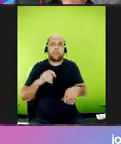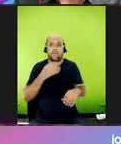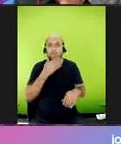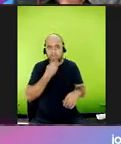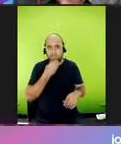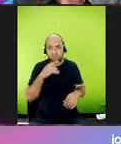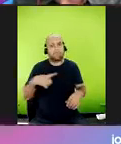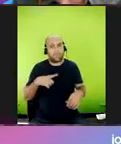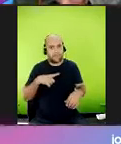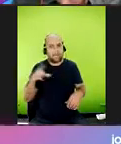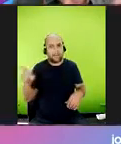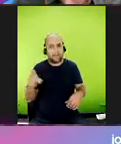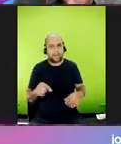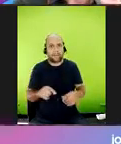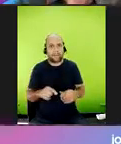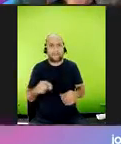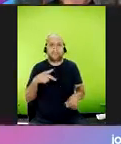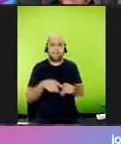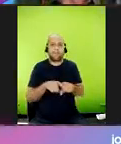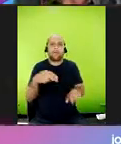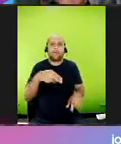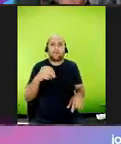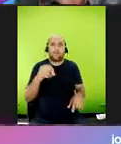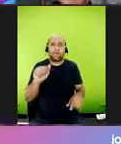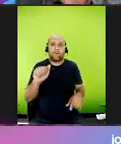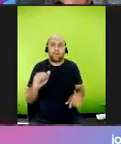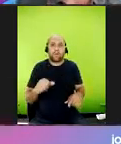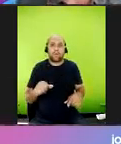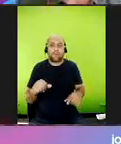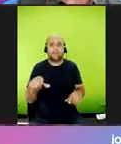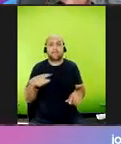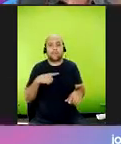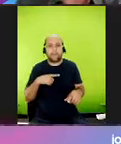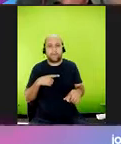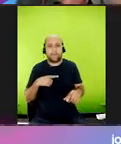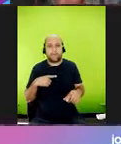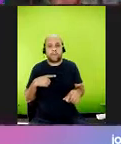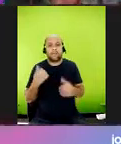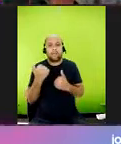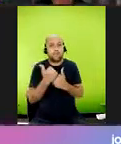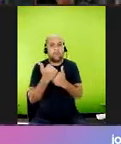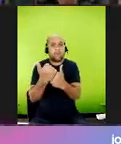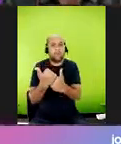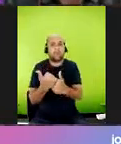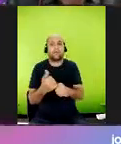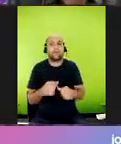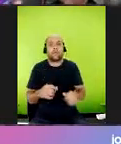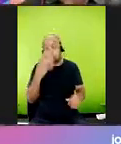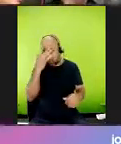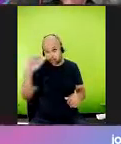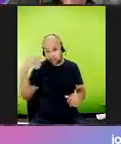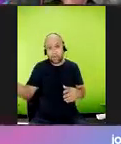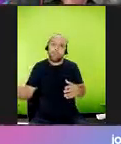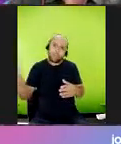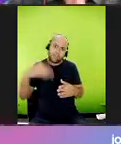o nó aqui era barba e também e tá lá todo apoiado tá chegando gente de fora como é que a gente se prepara para